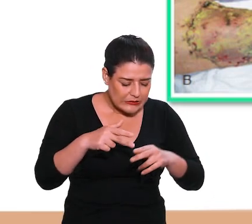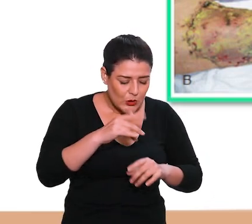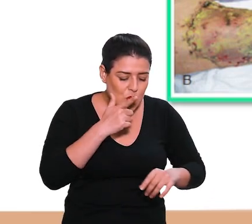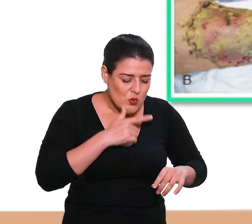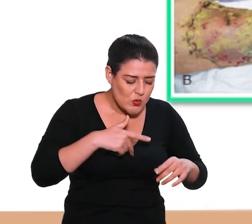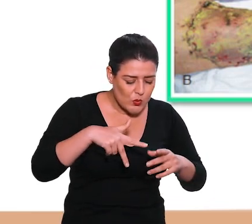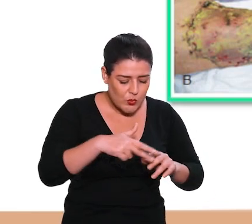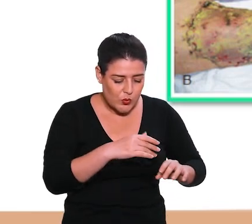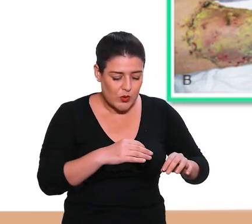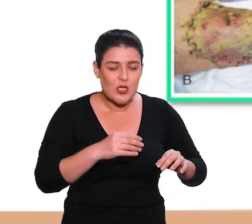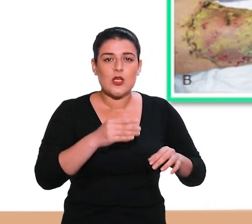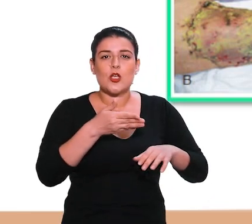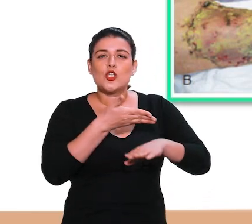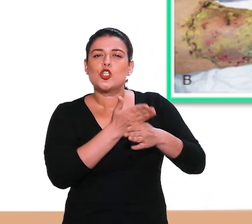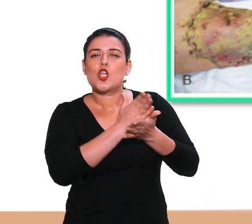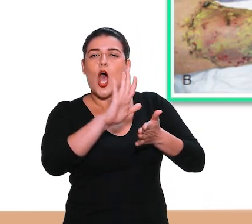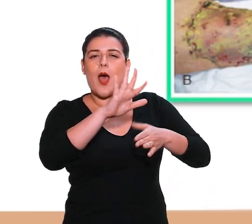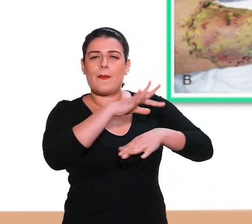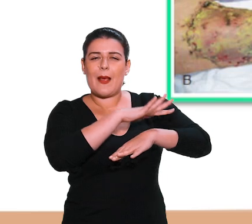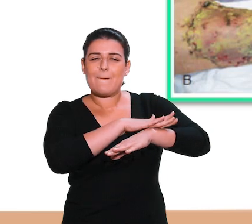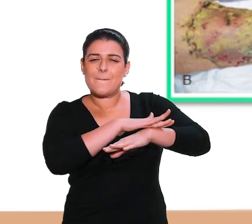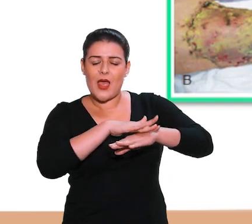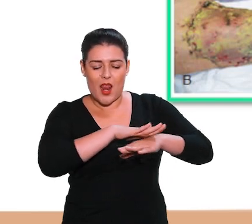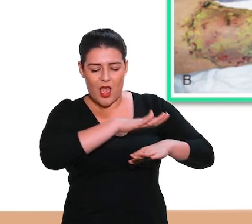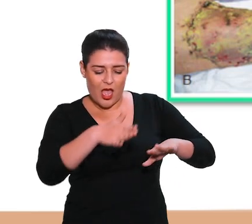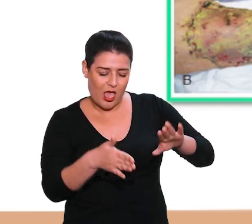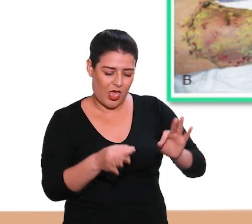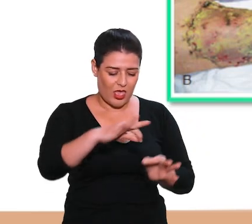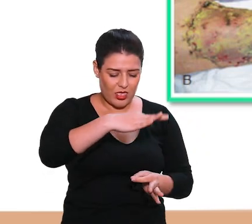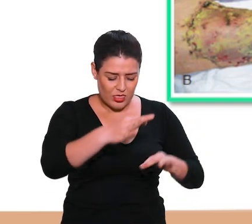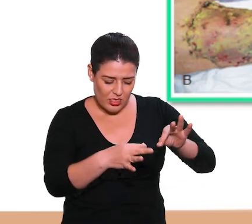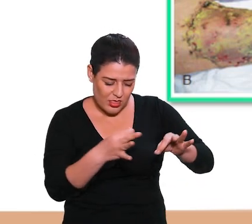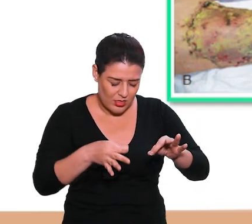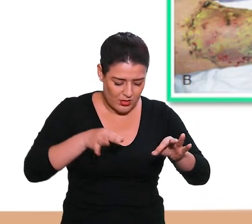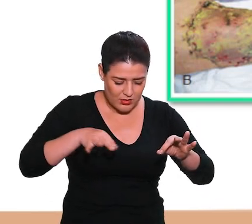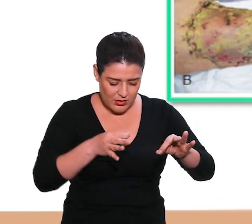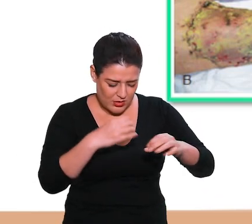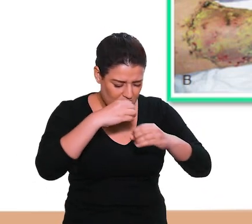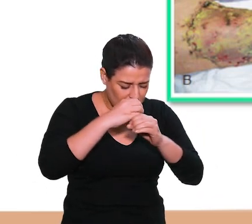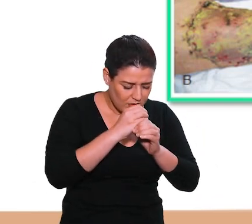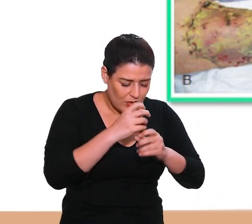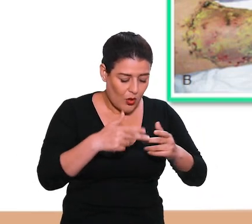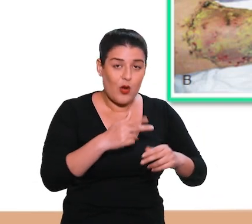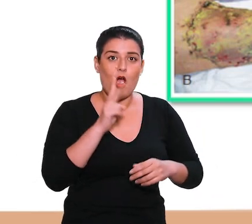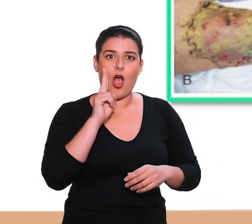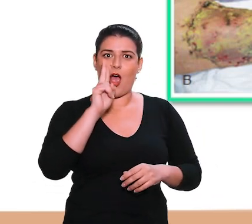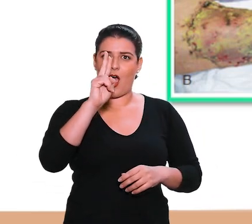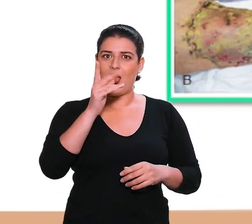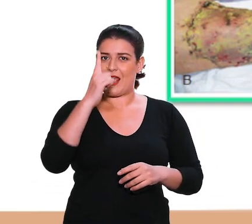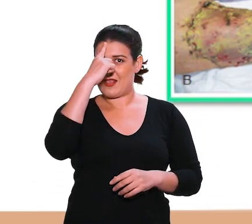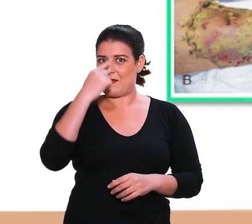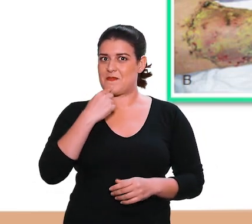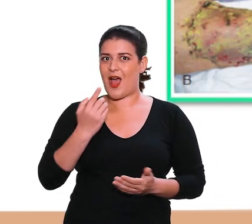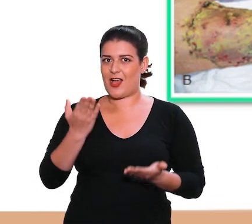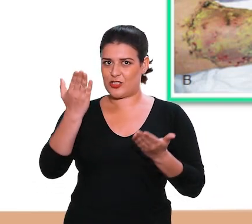consegue utilizar retalhos suficientes para tentar preservar o membro. Imagina, olha, quão mutilado está esse membro aqui.